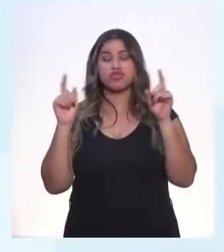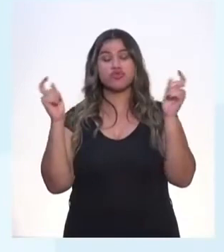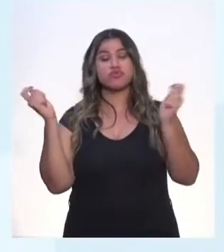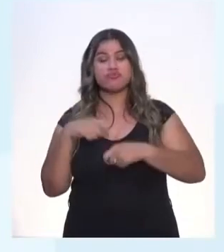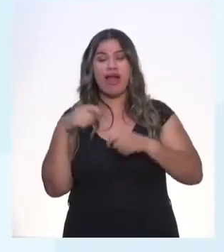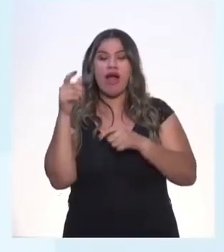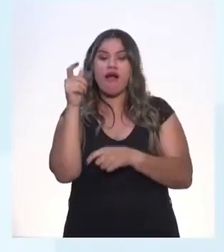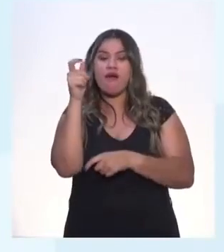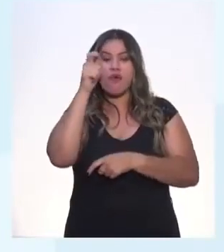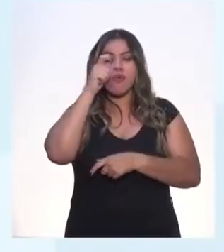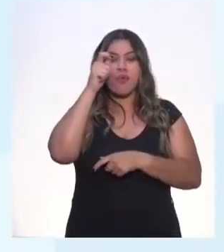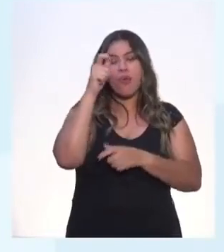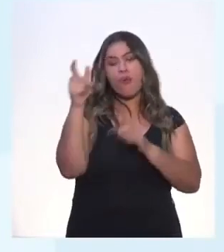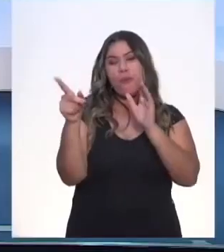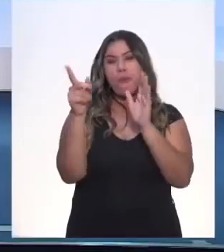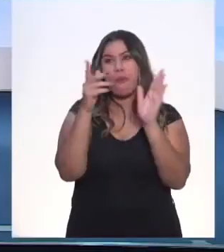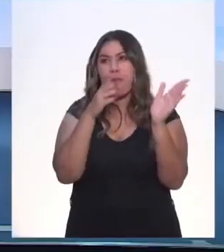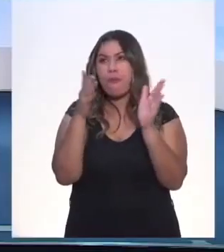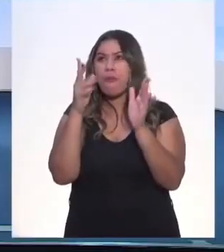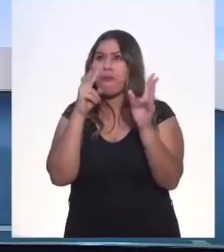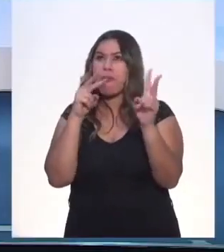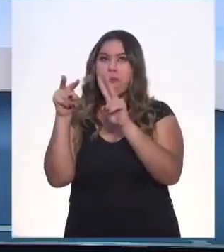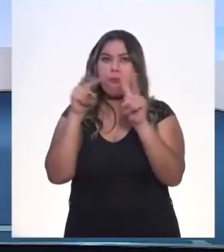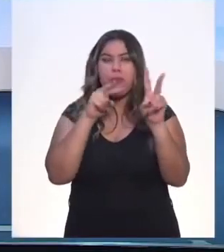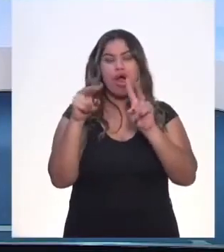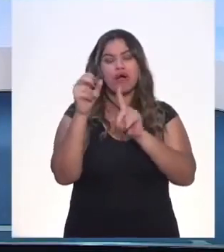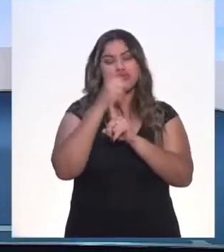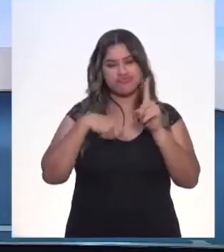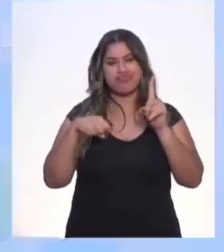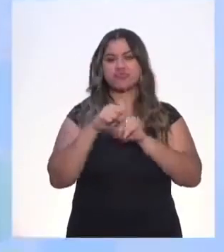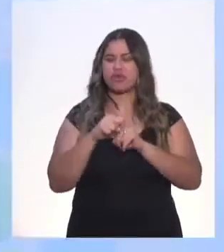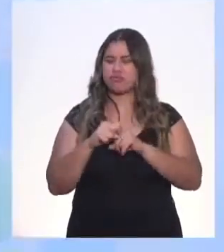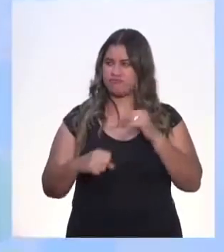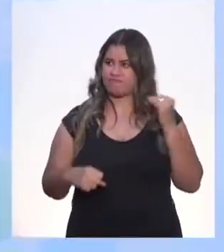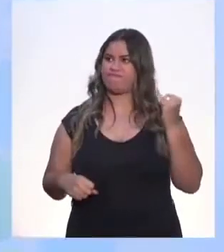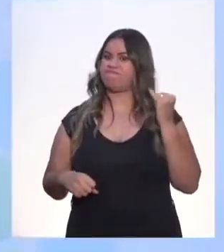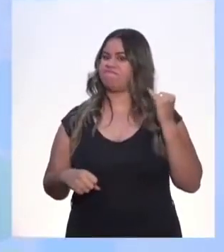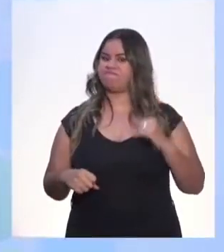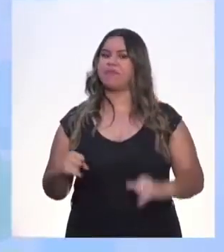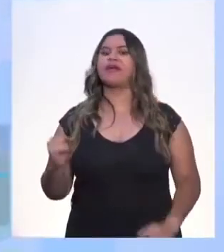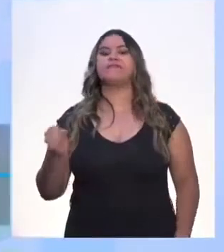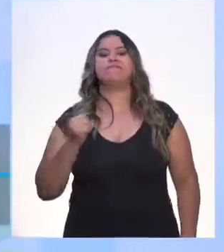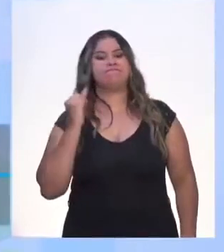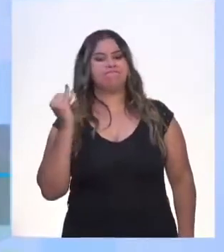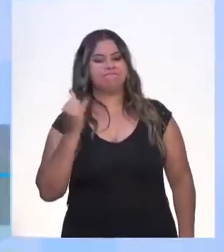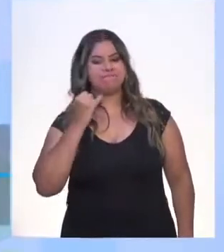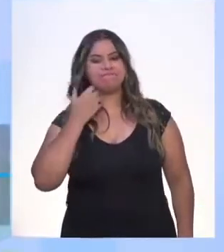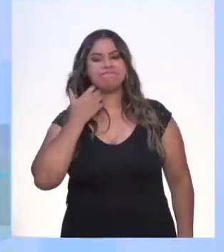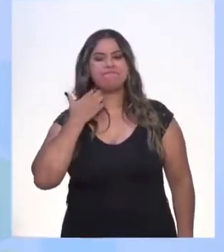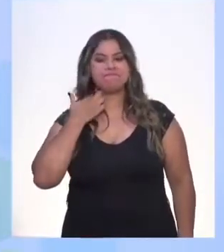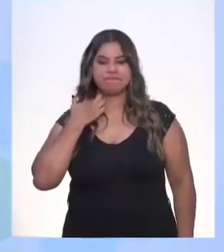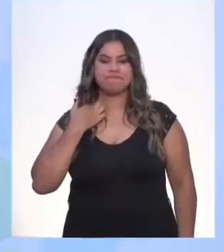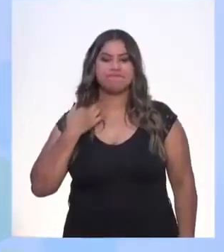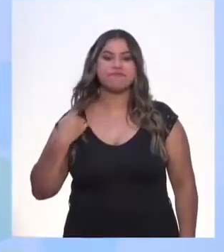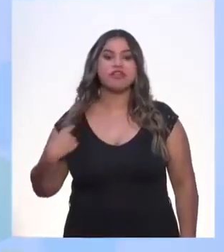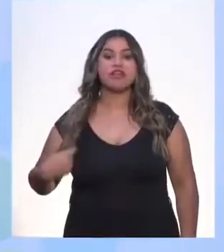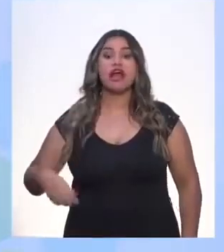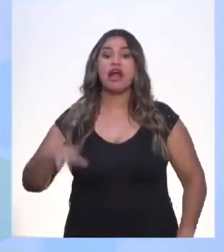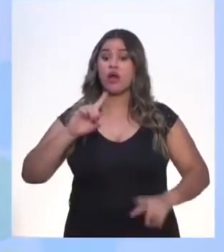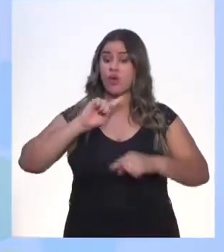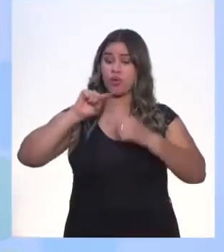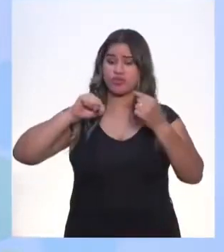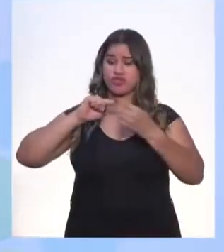observação da sociedade. Importante. Importante. Veja bem, esse é um dos nossos objetivos centrais, inclusive, da